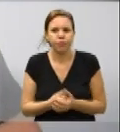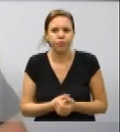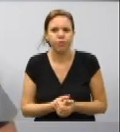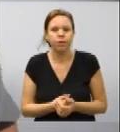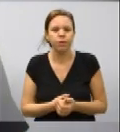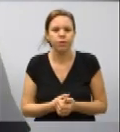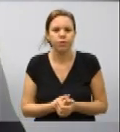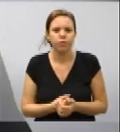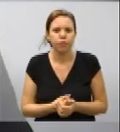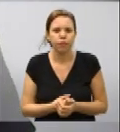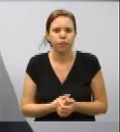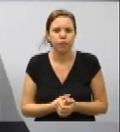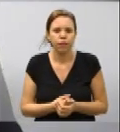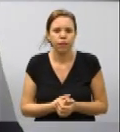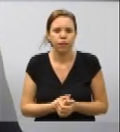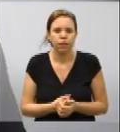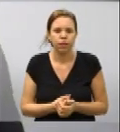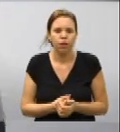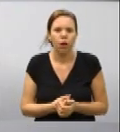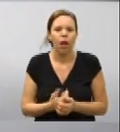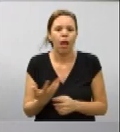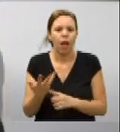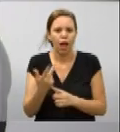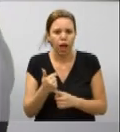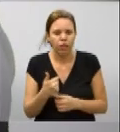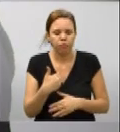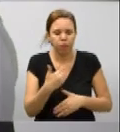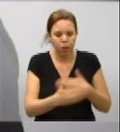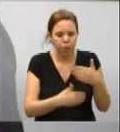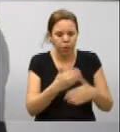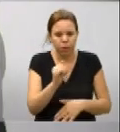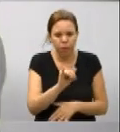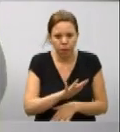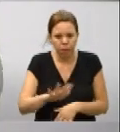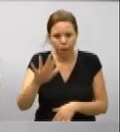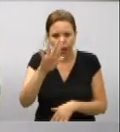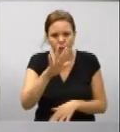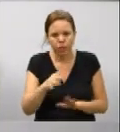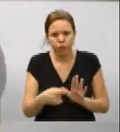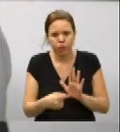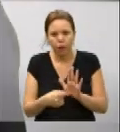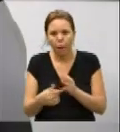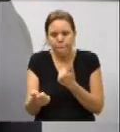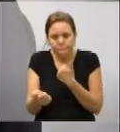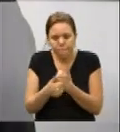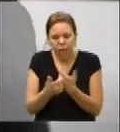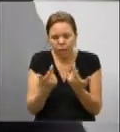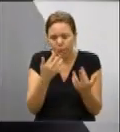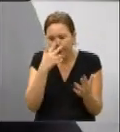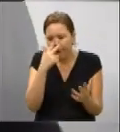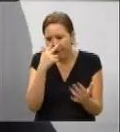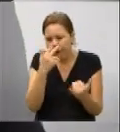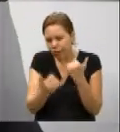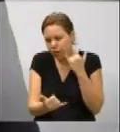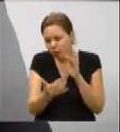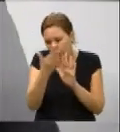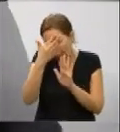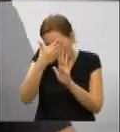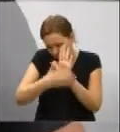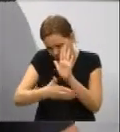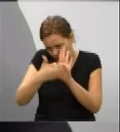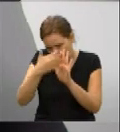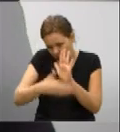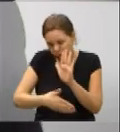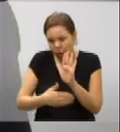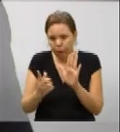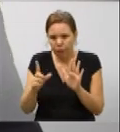Nas editoras que eu trabalho com arte sequencial, então isso aqui é uma ilustração mais próxima de uma capa. Geralmente artistas